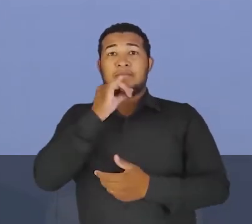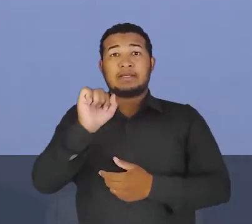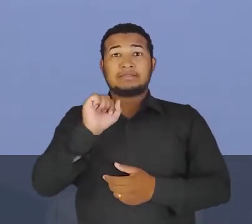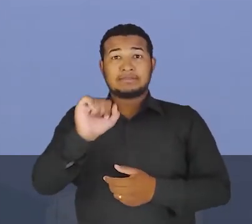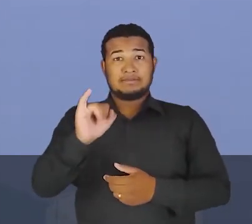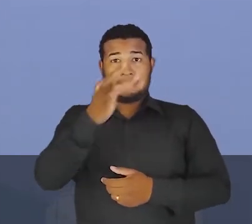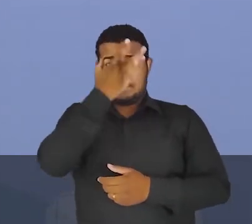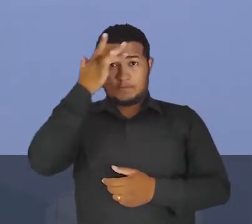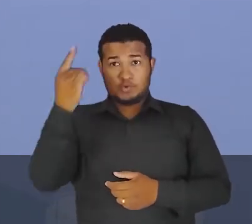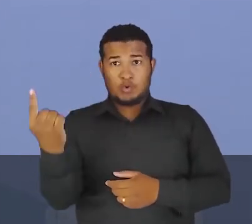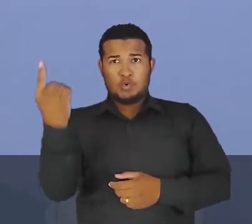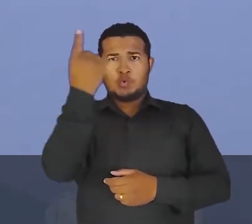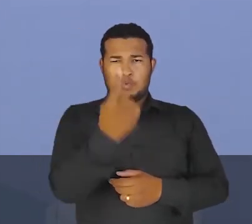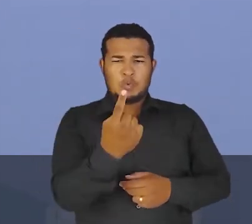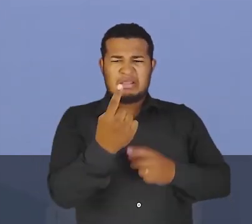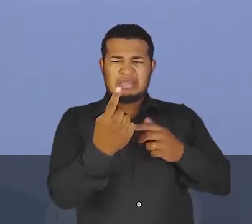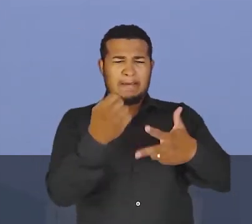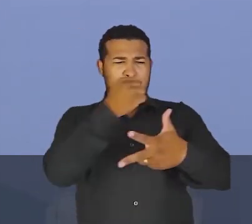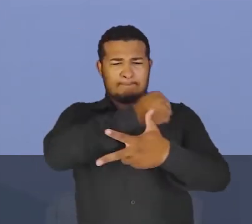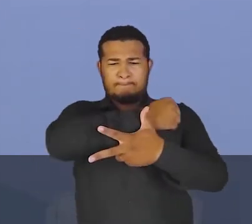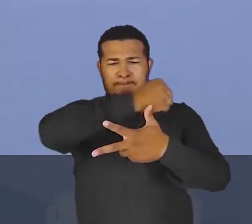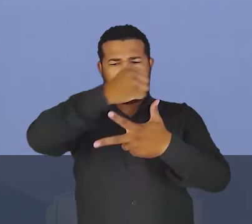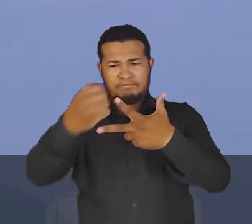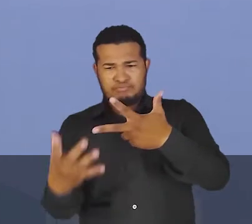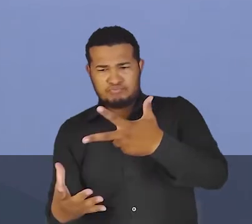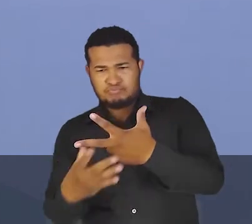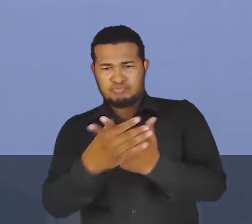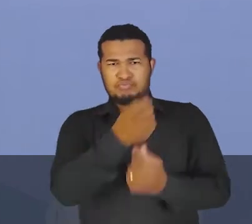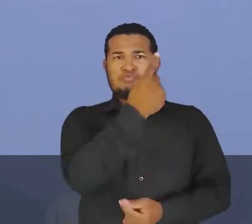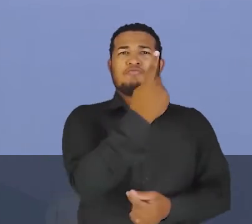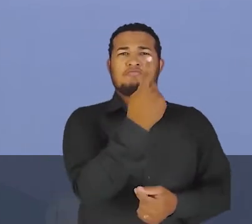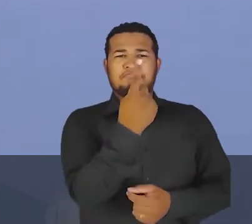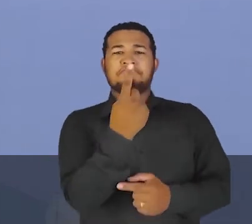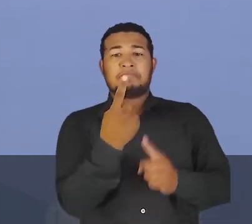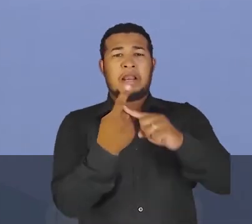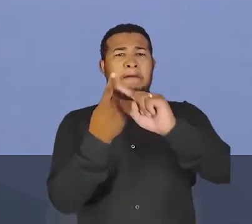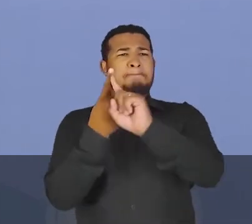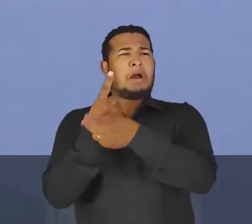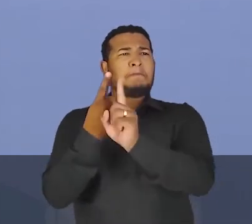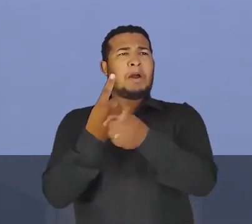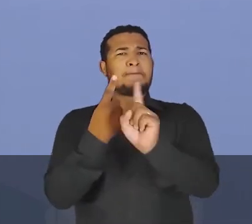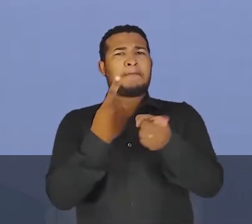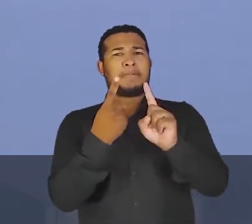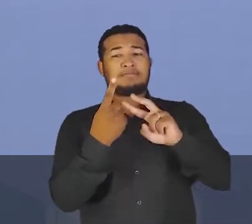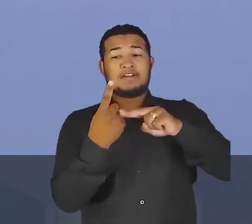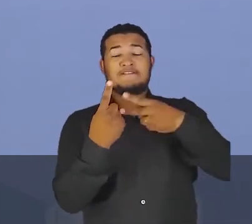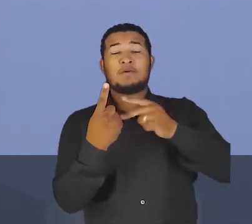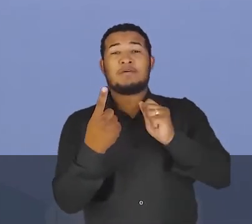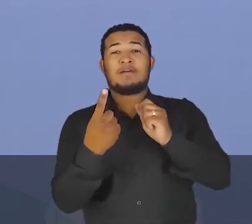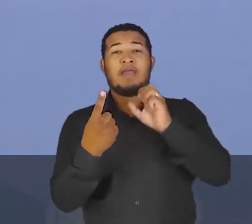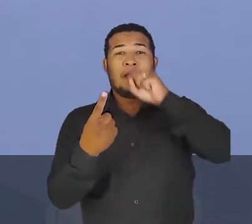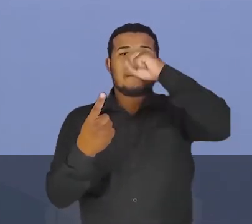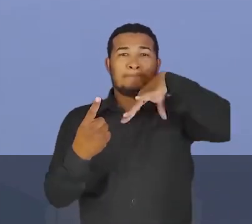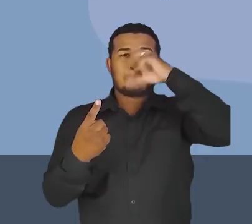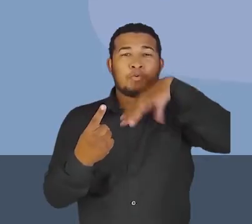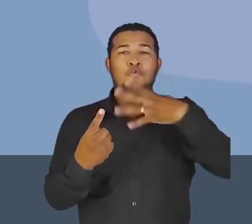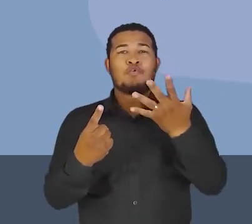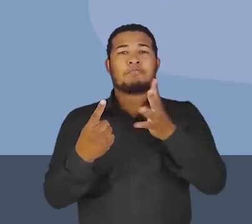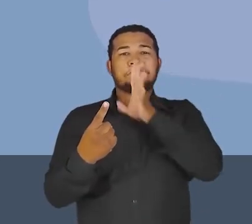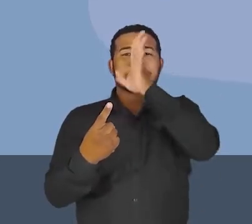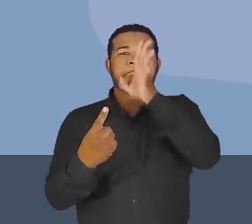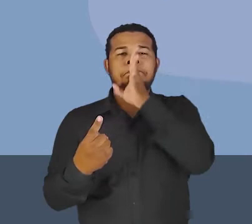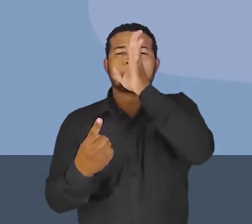só, concentra todos os poderes nas suas mãos, a tendência que Montesquieu aponta é abuso de poder.